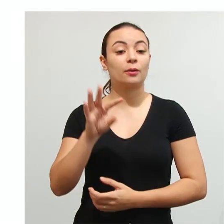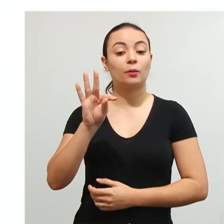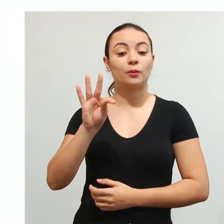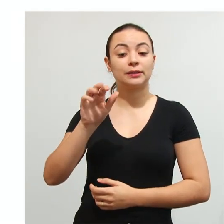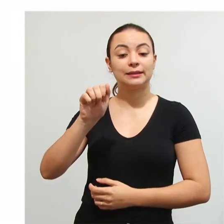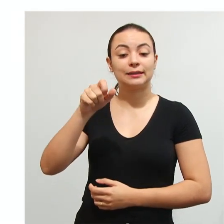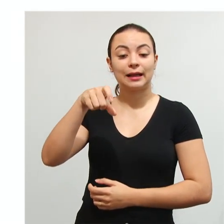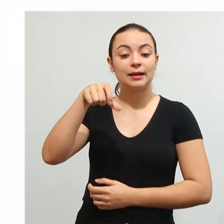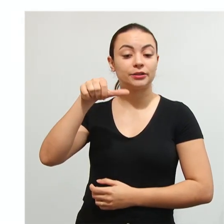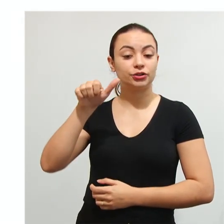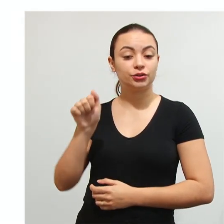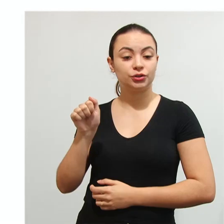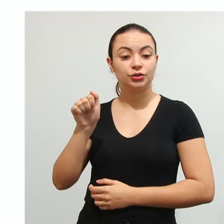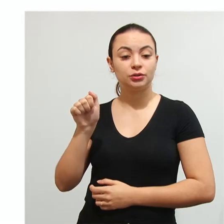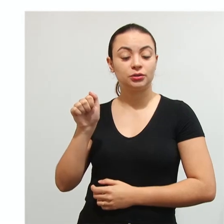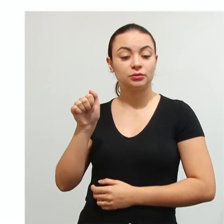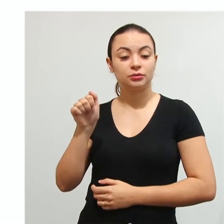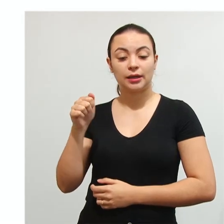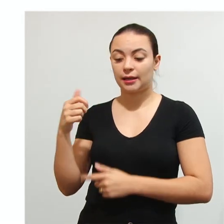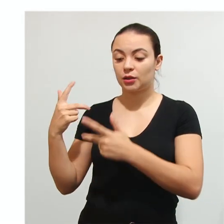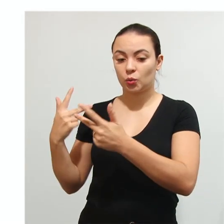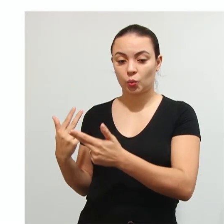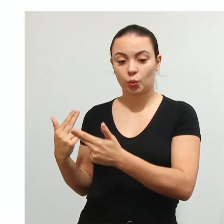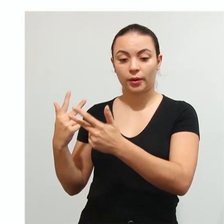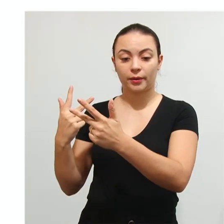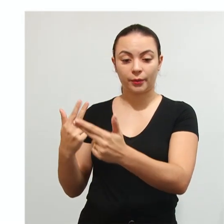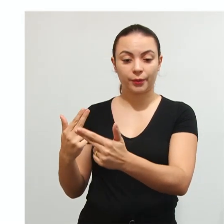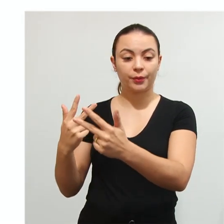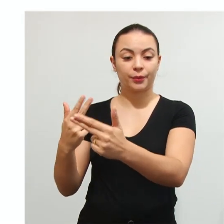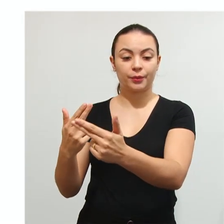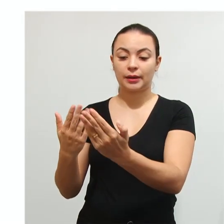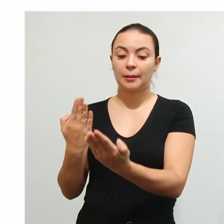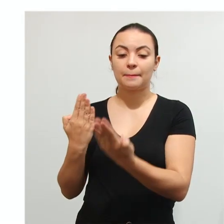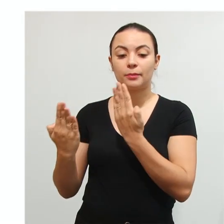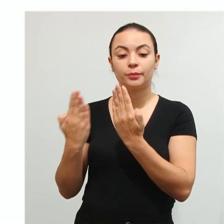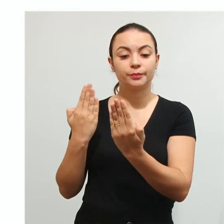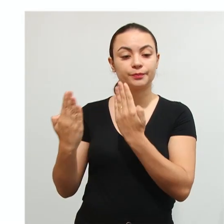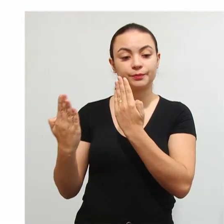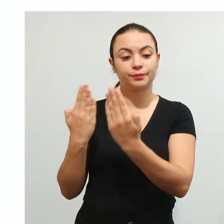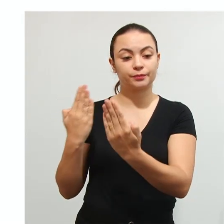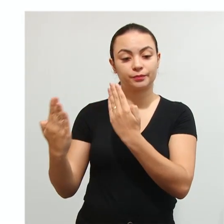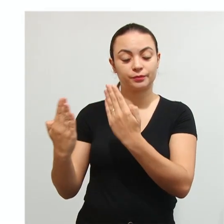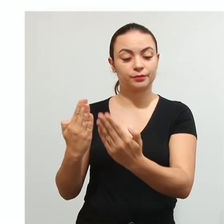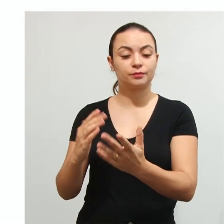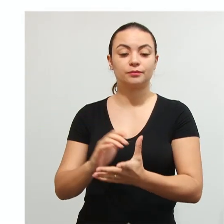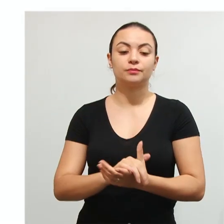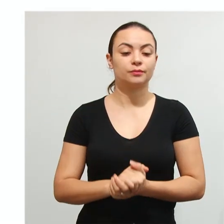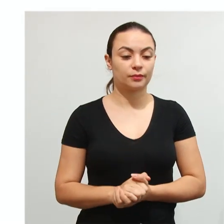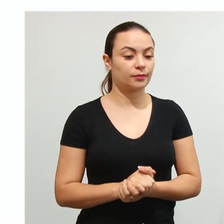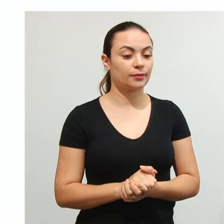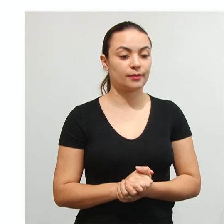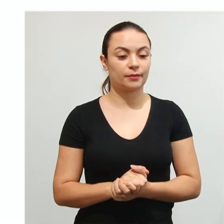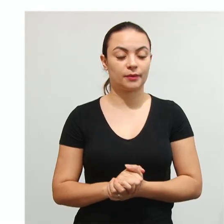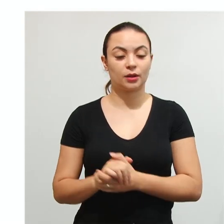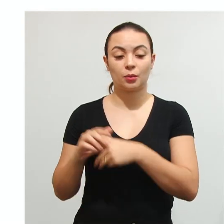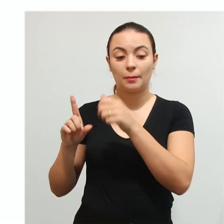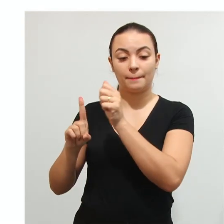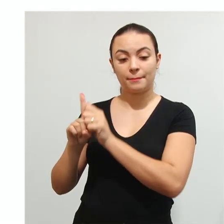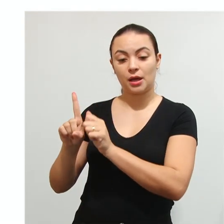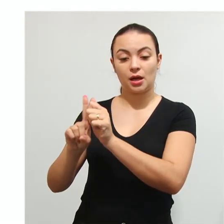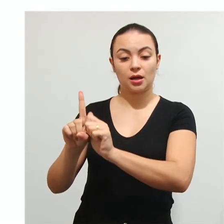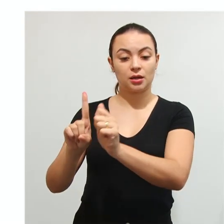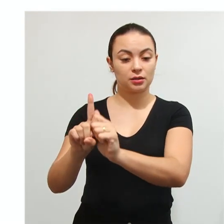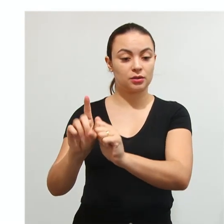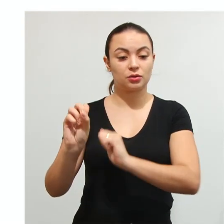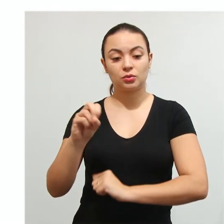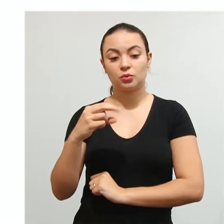proporção entre as duas ou seja entre as grandezas taxas e as grandezas períodos qual regime de